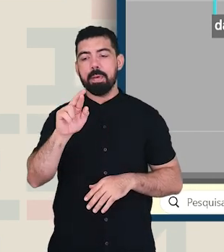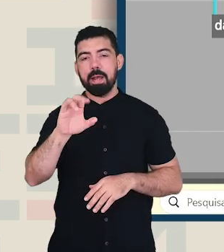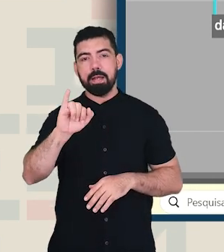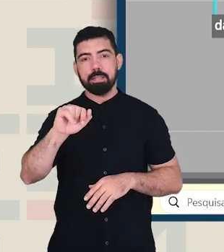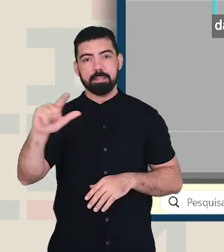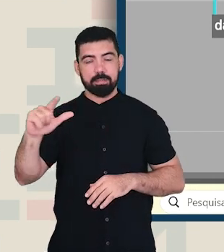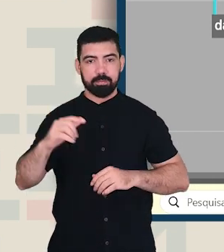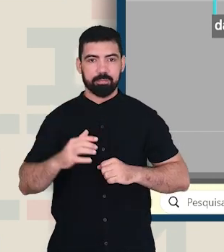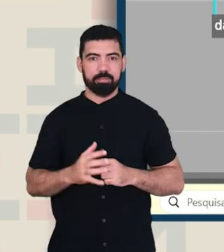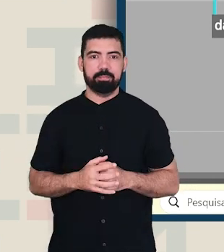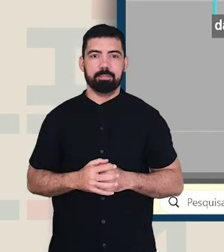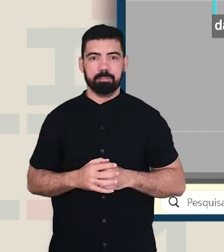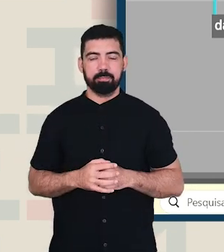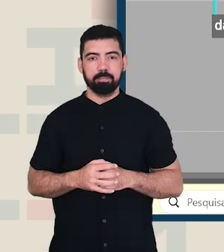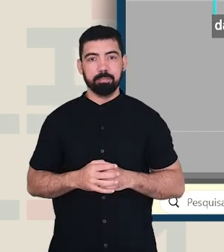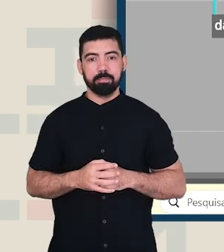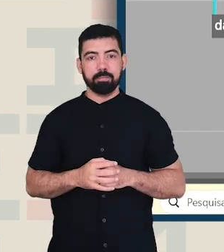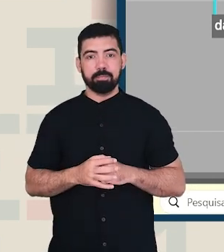até ter